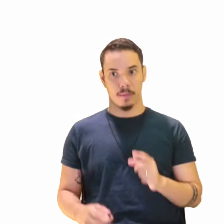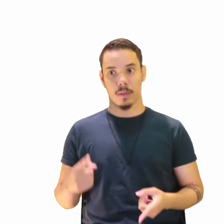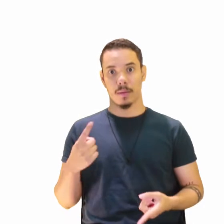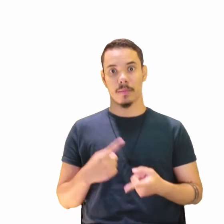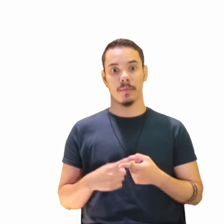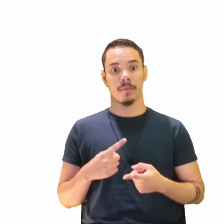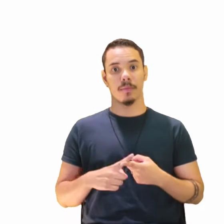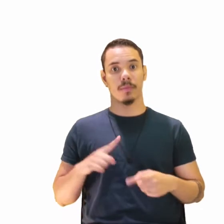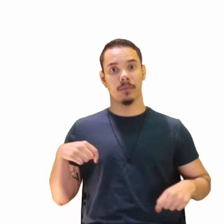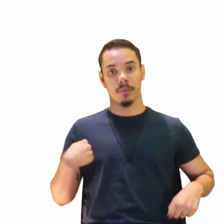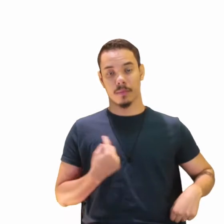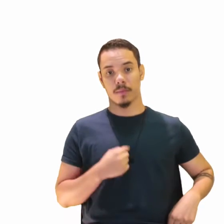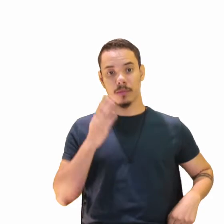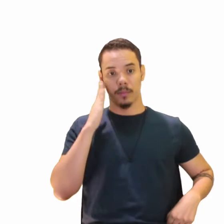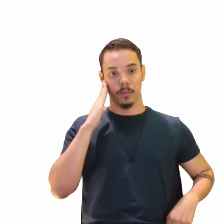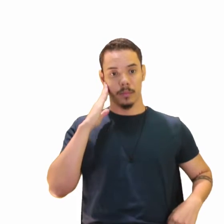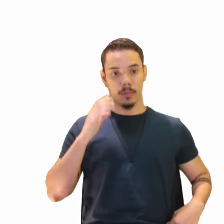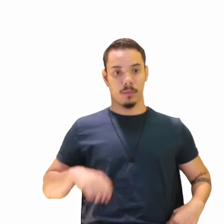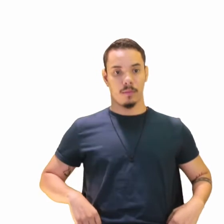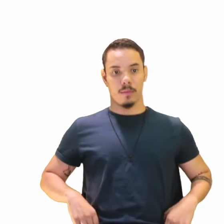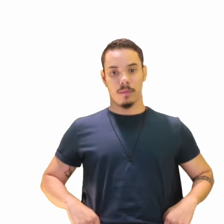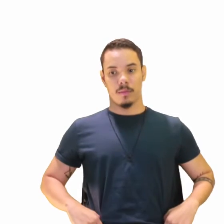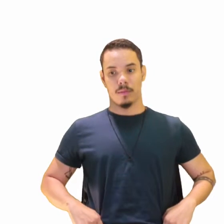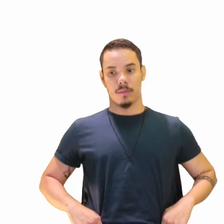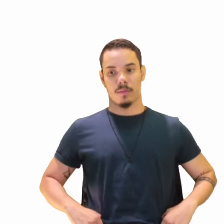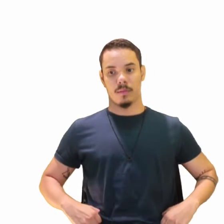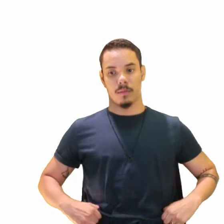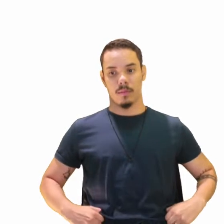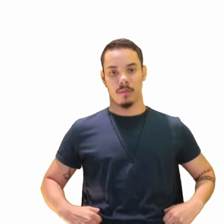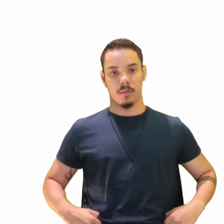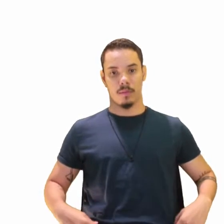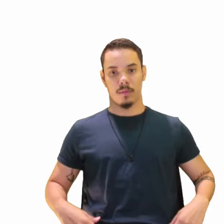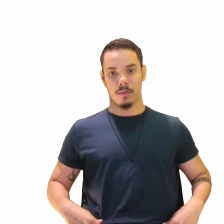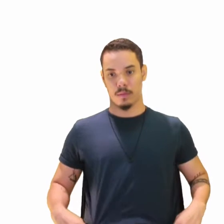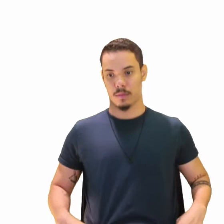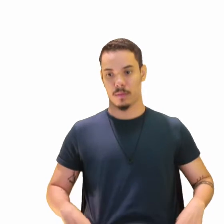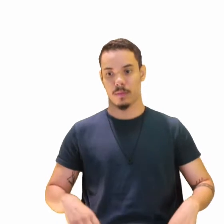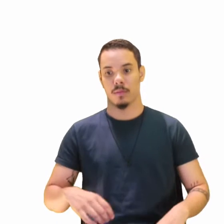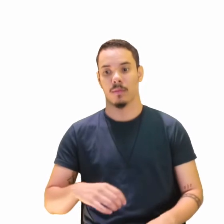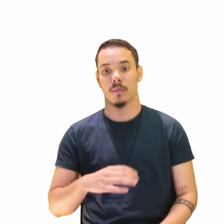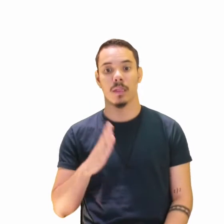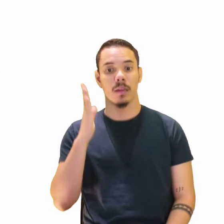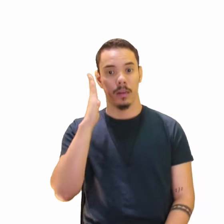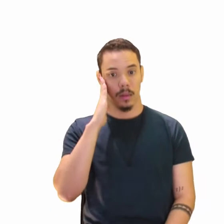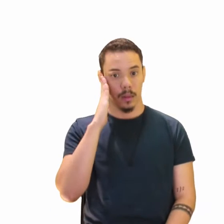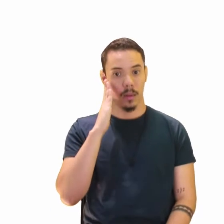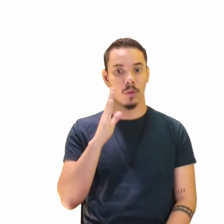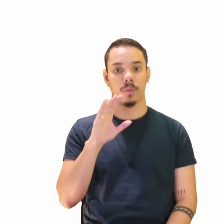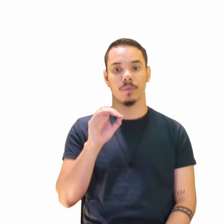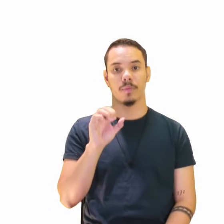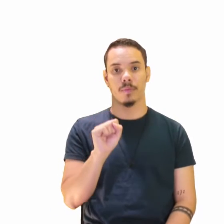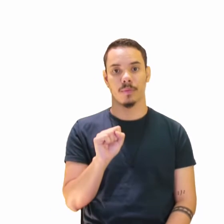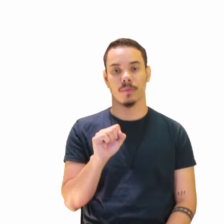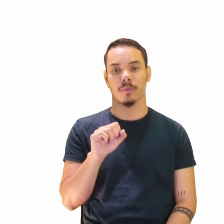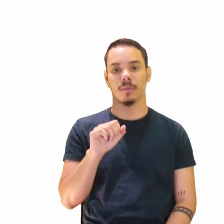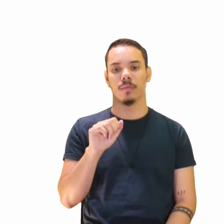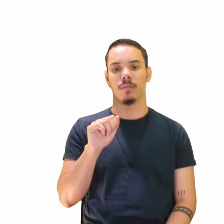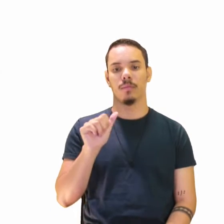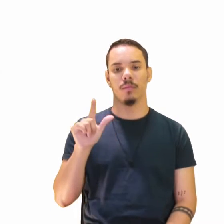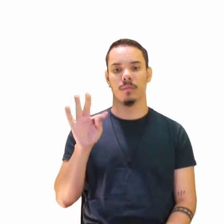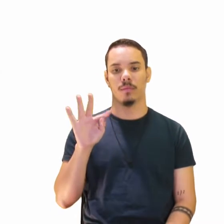mas automaticamente os altares são ou eram